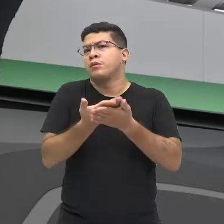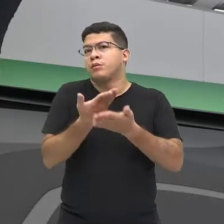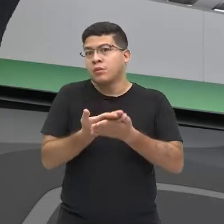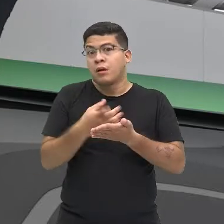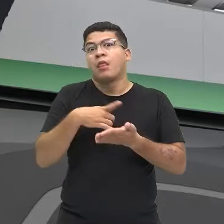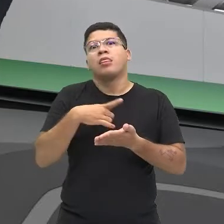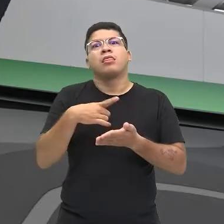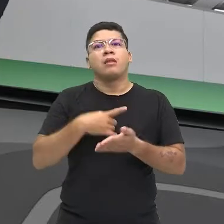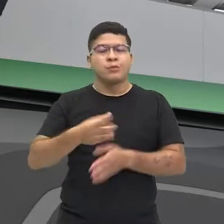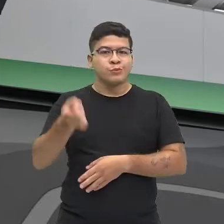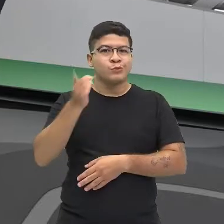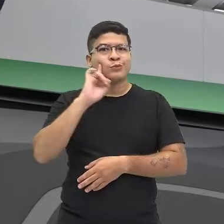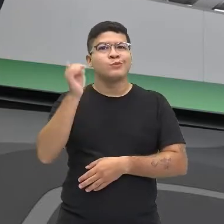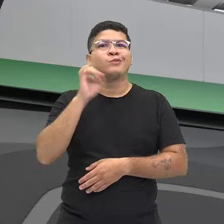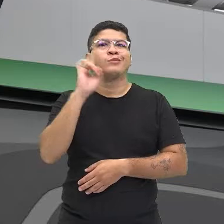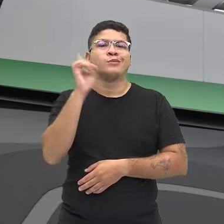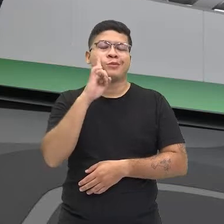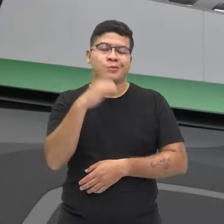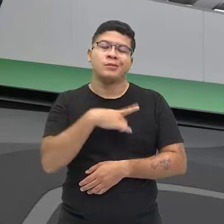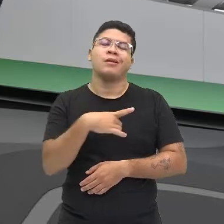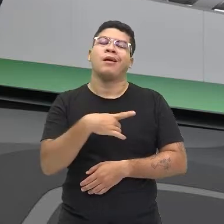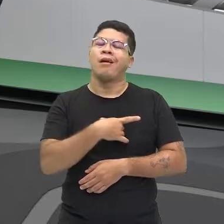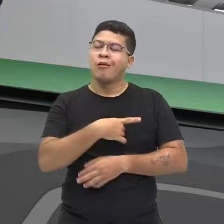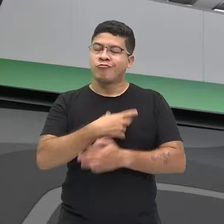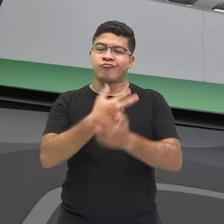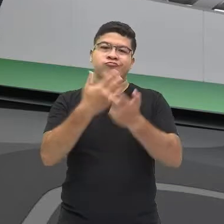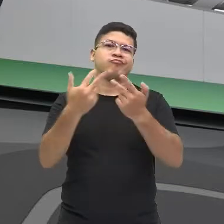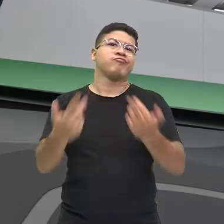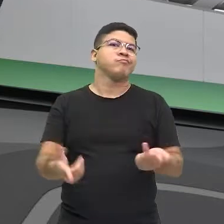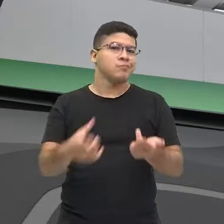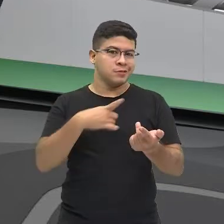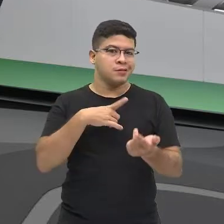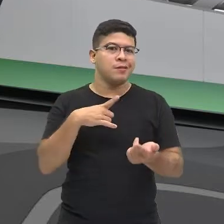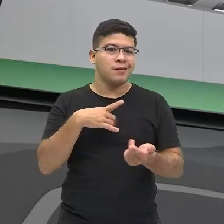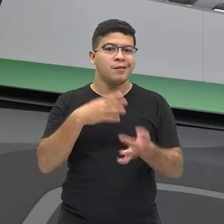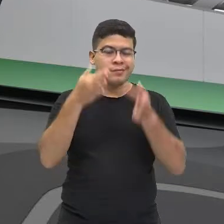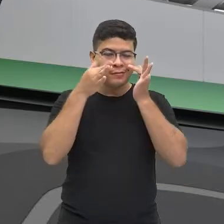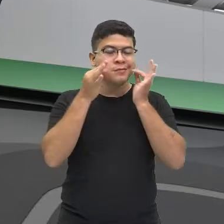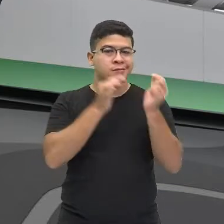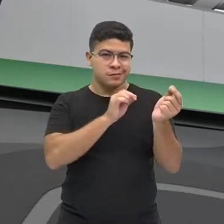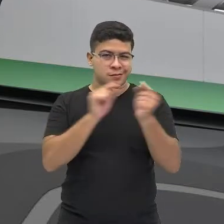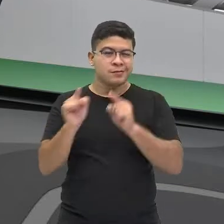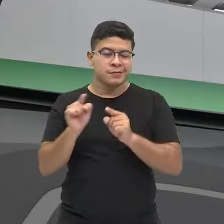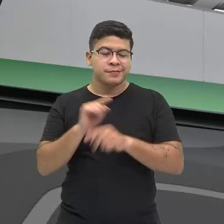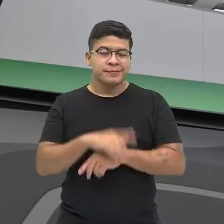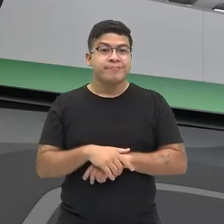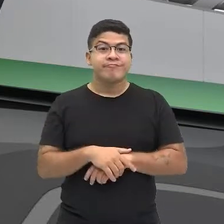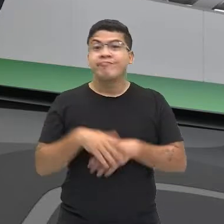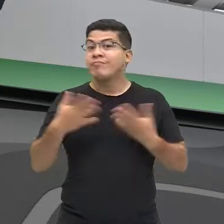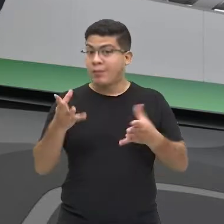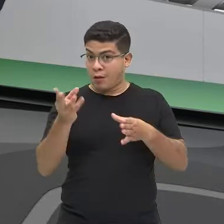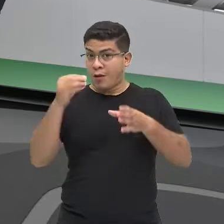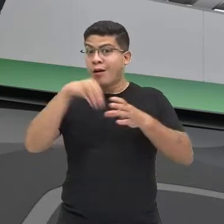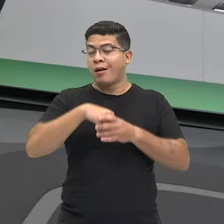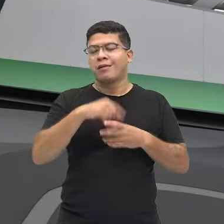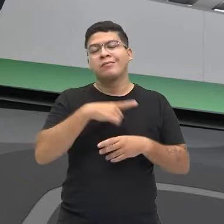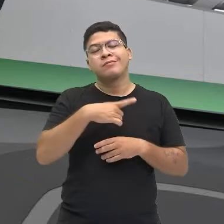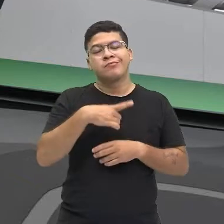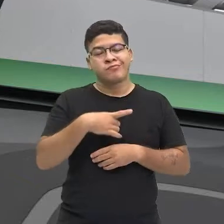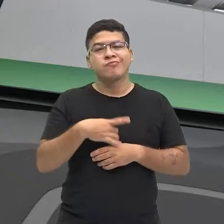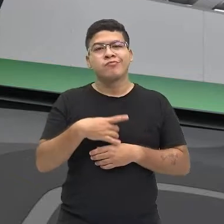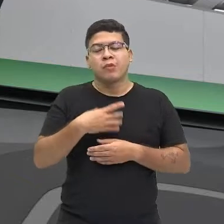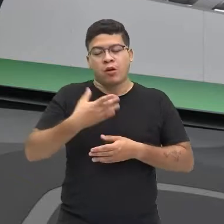presentes em nosso dia a dia. As funções nitrogenadas mais complexas, elas fazem parte do